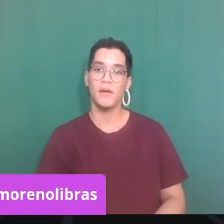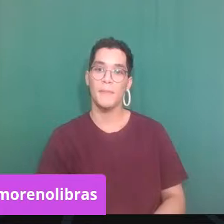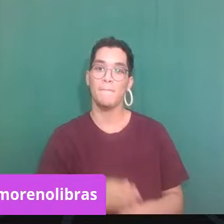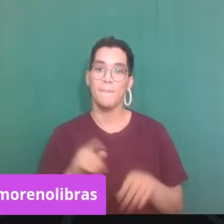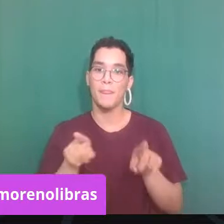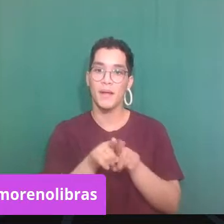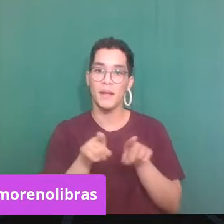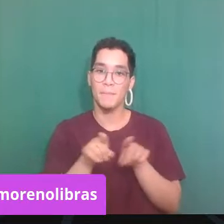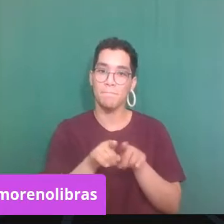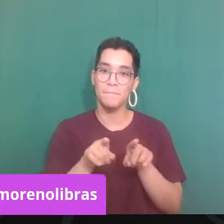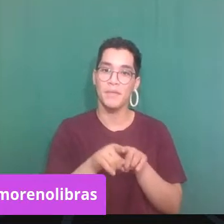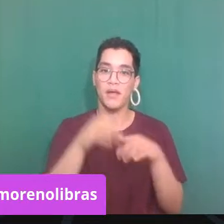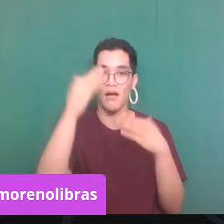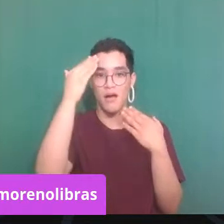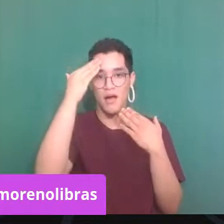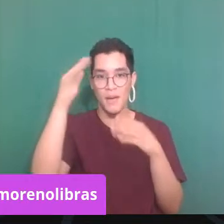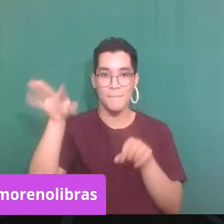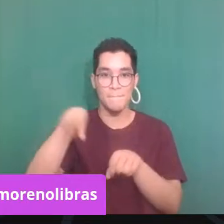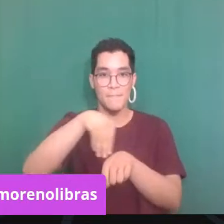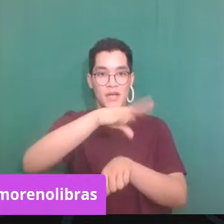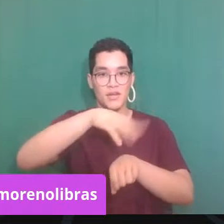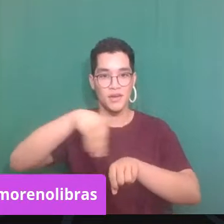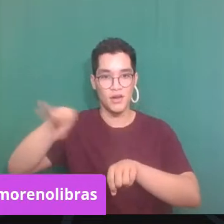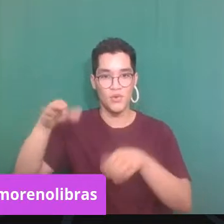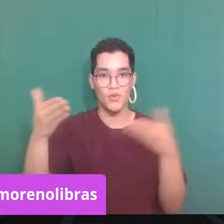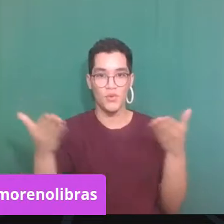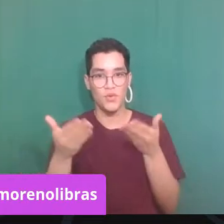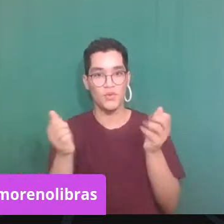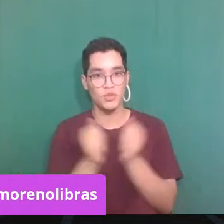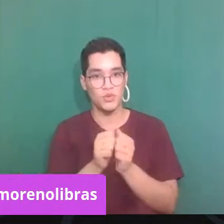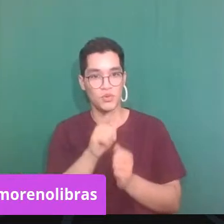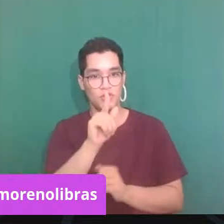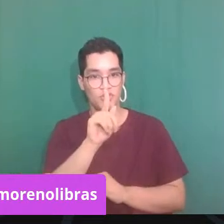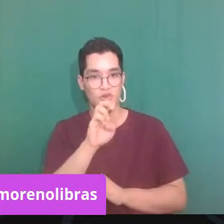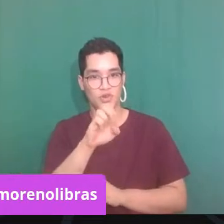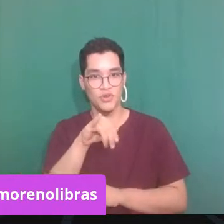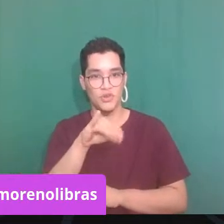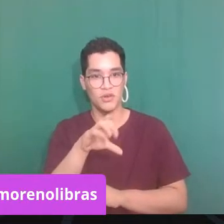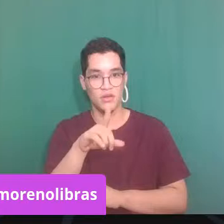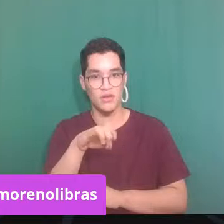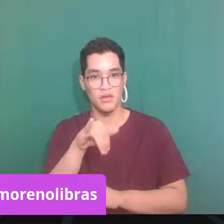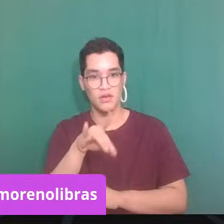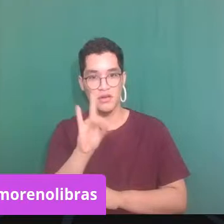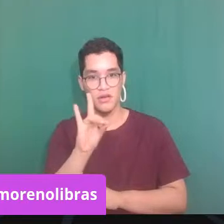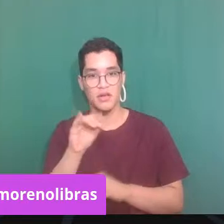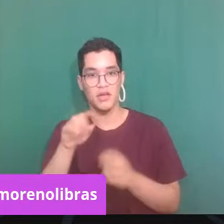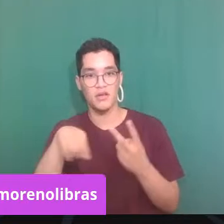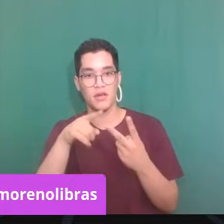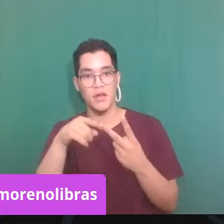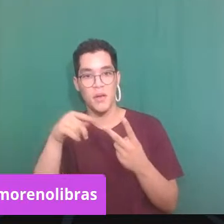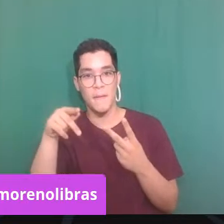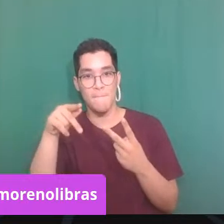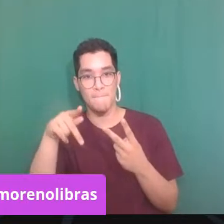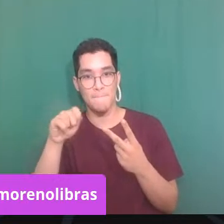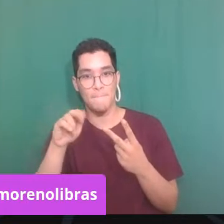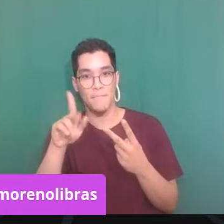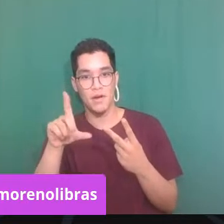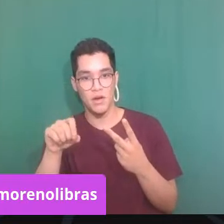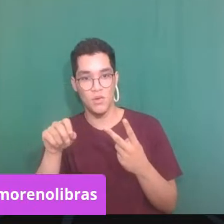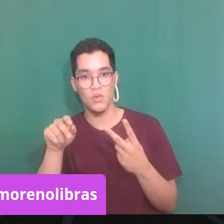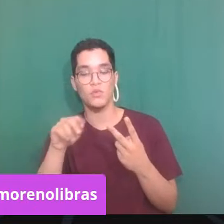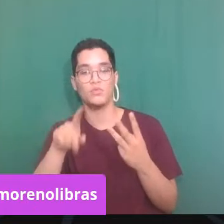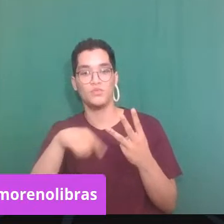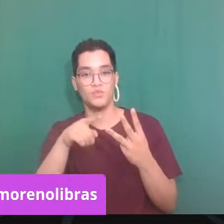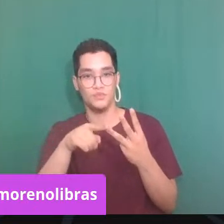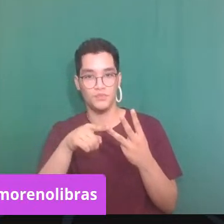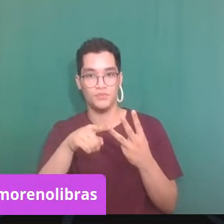agradecer os mediadores que estiveram aqui comigo, a Jenny Cleide Serra, o professor Paulo, doutor da Silva Lima, e